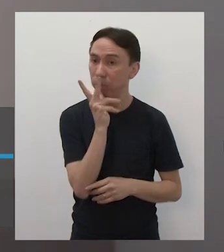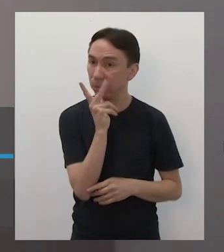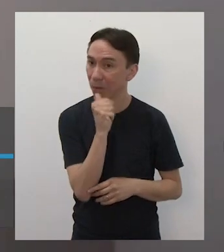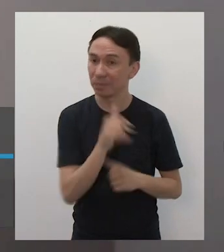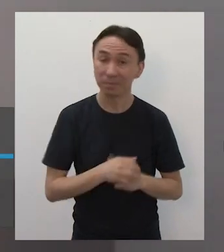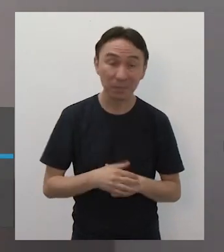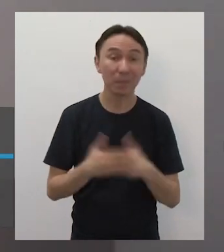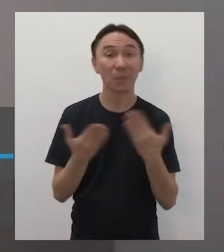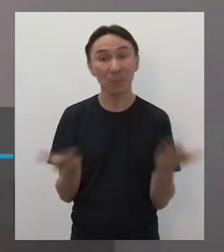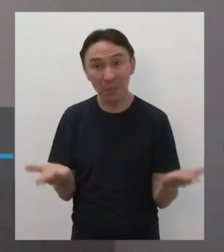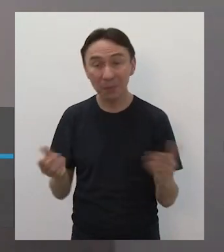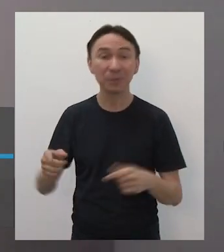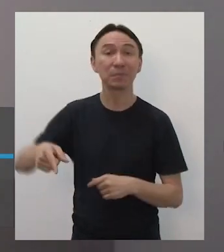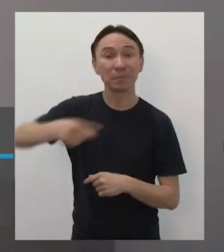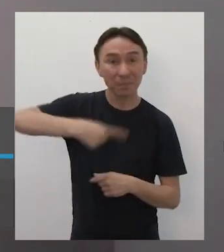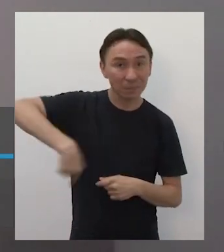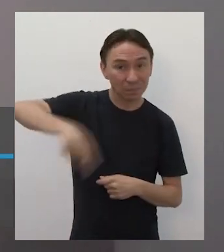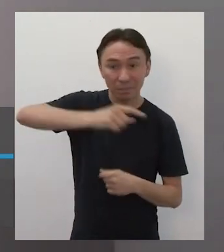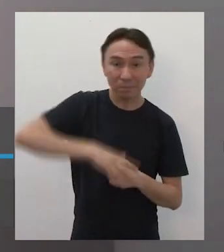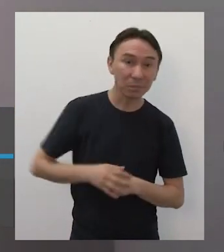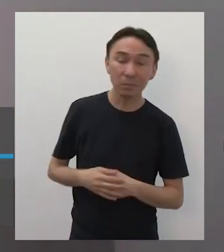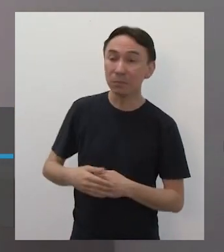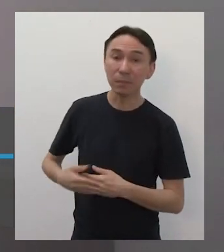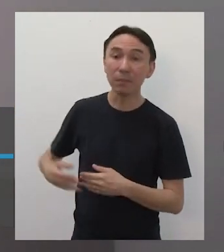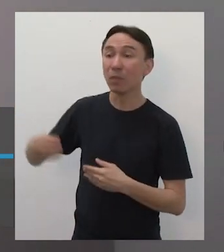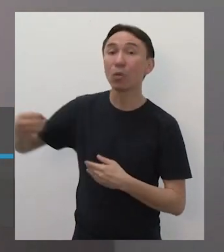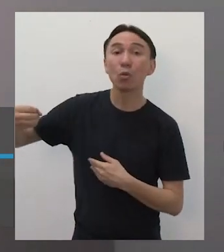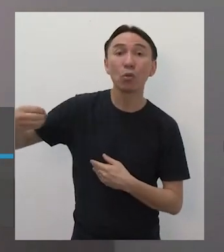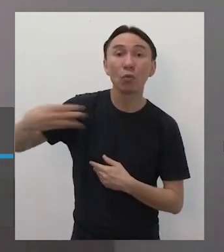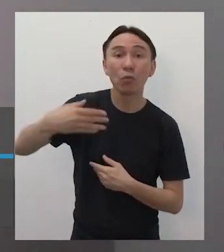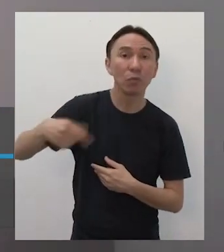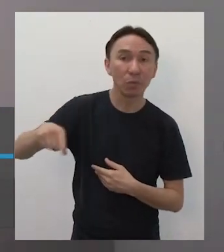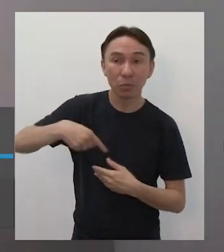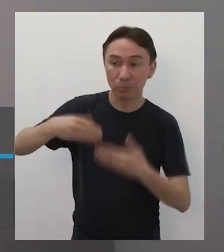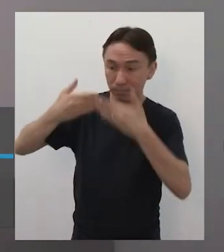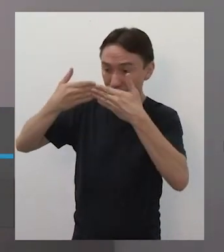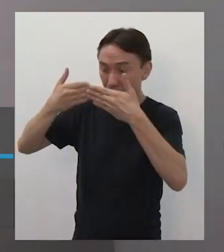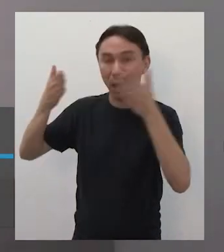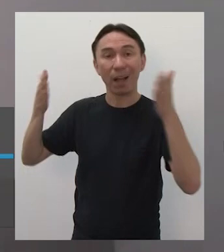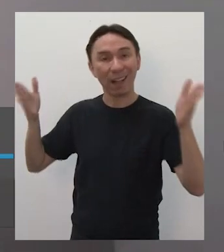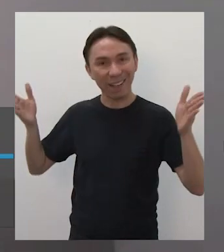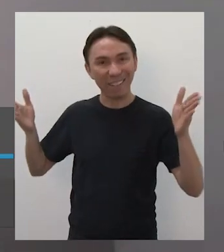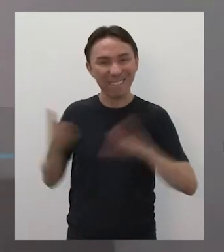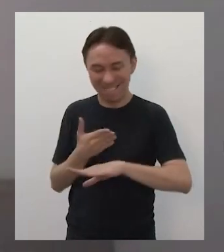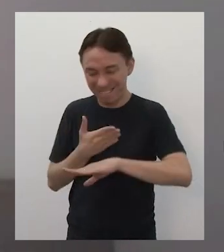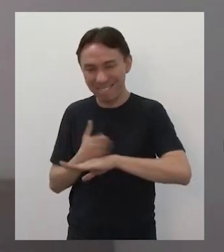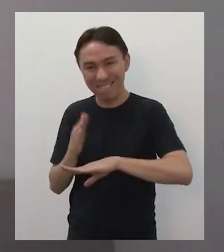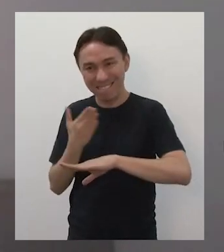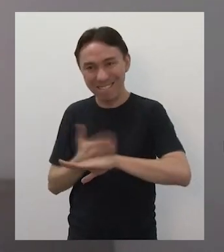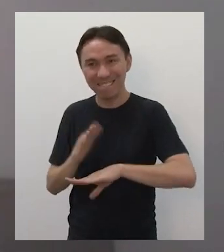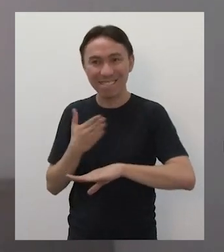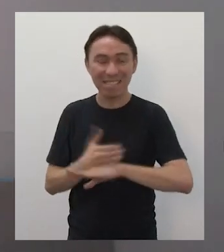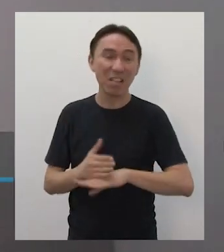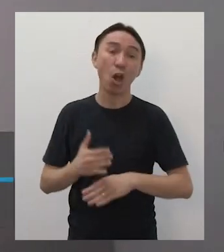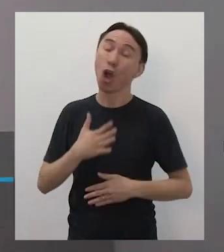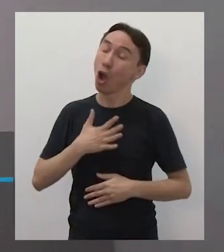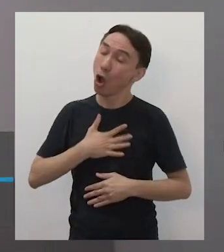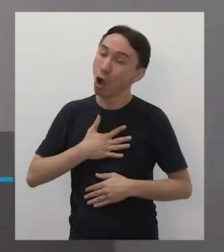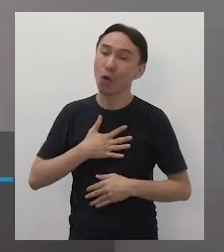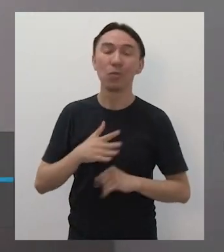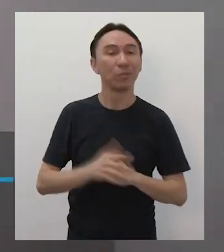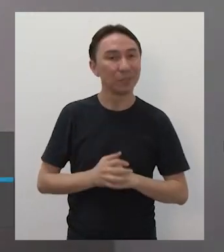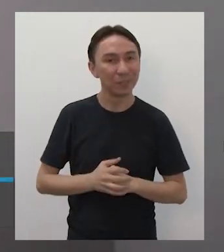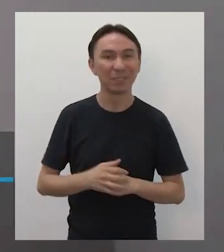nossa estrela de hoje, né, a macrocompetência abertura ao novo, eu gosto muito dessa macrocompetência,